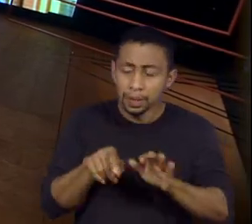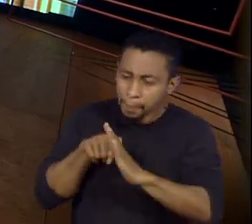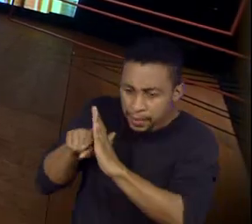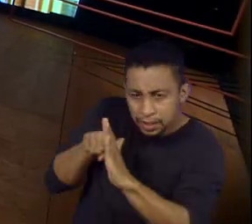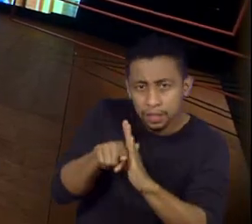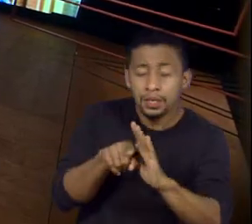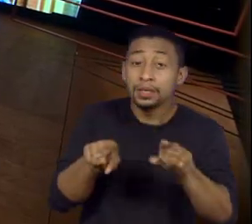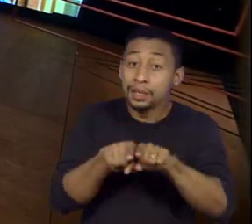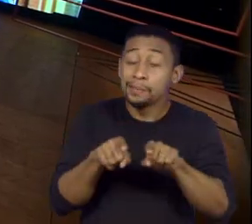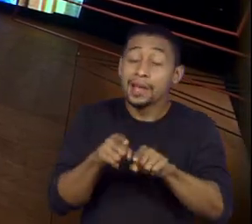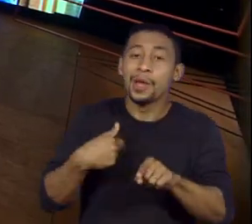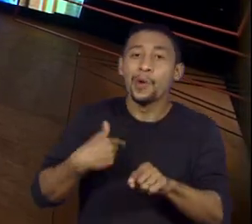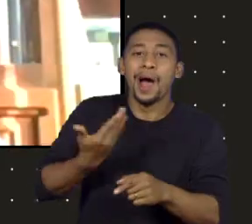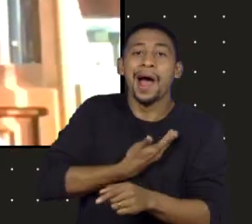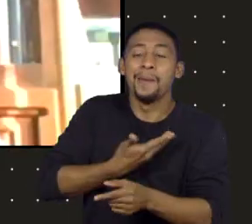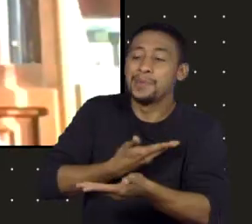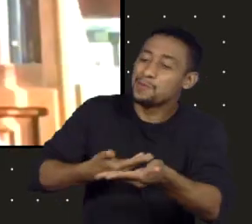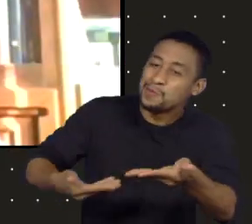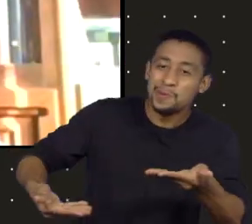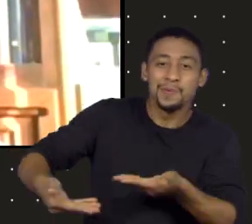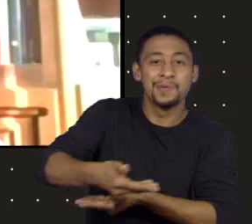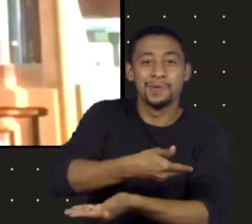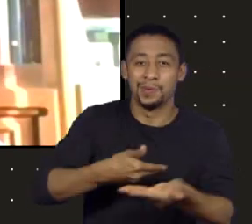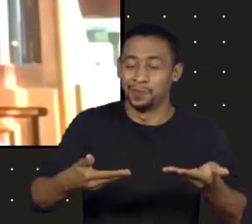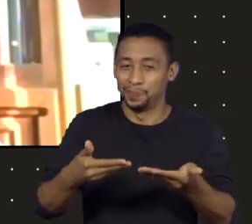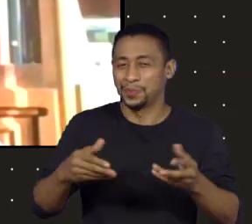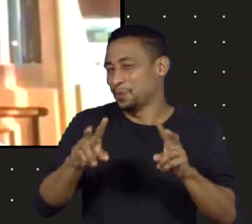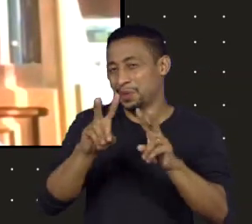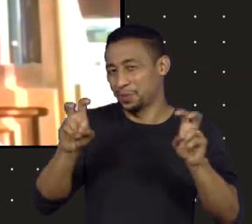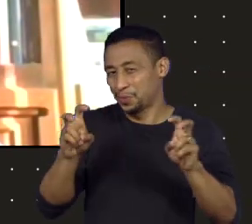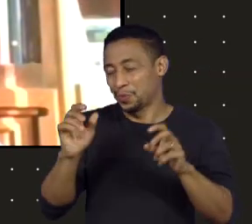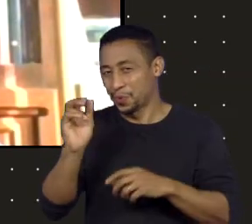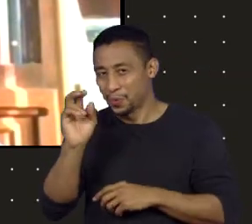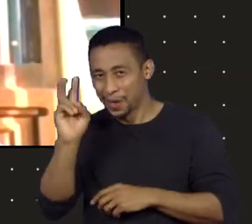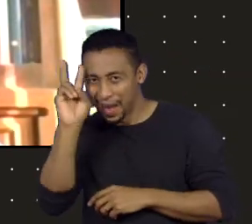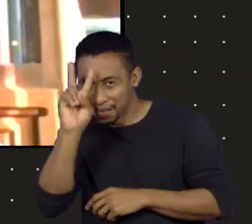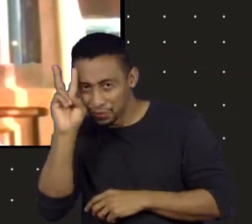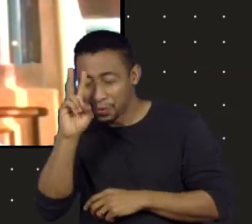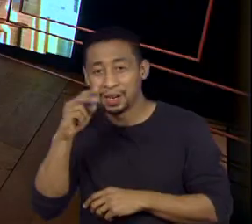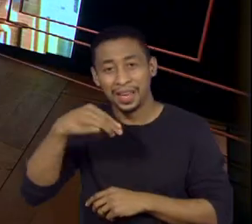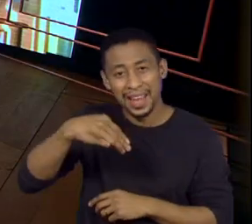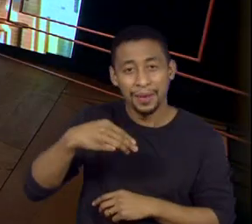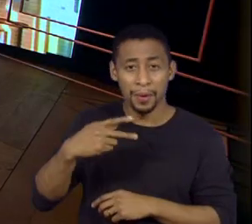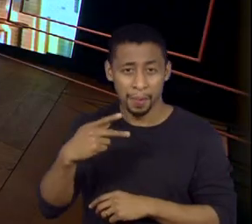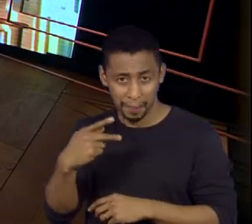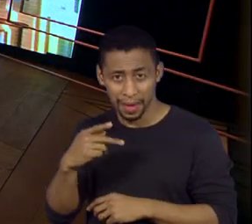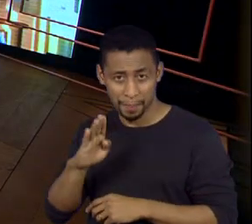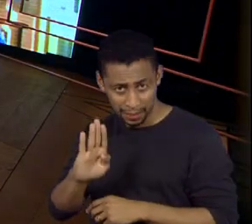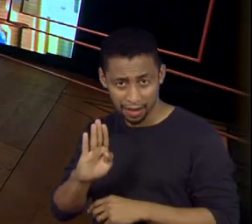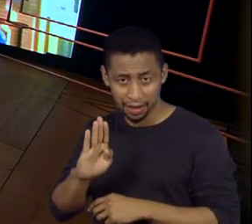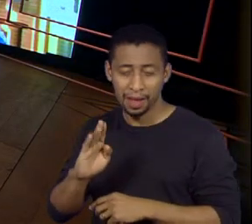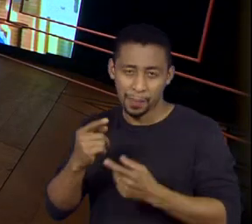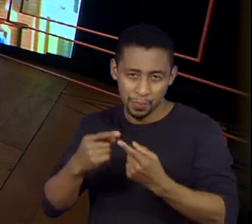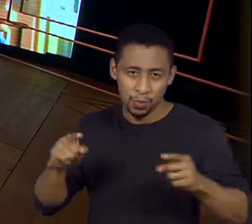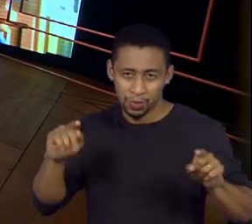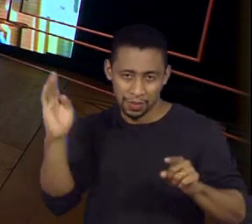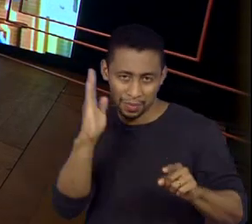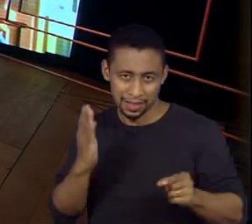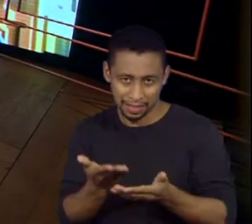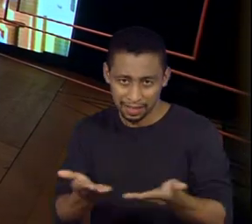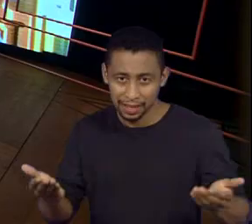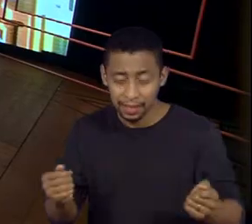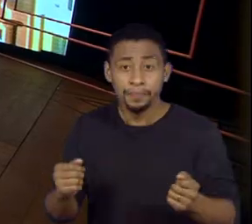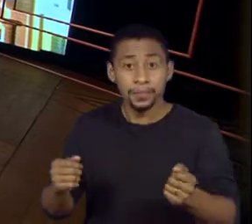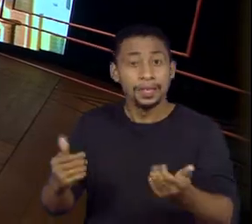tornei amigo deles todos. E a história da música popular brasileira foi uma batalha, porque havia um